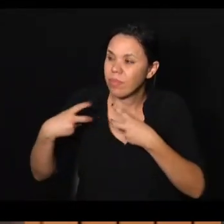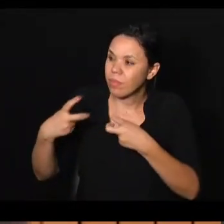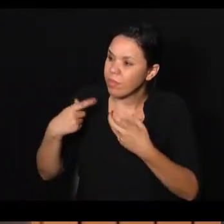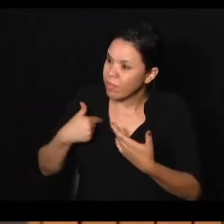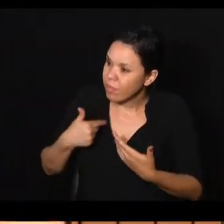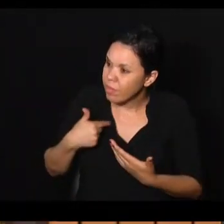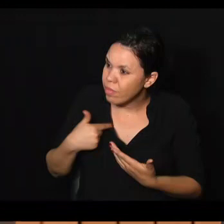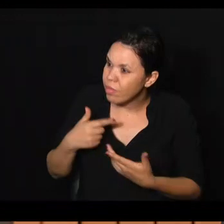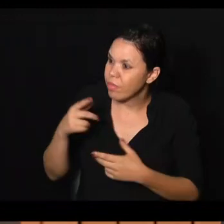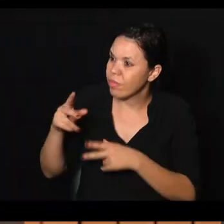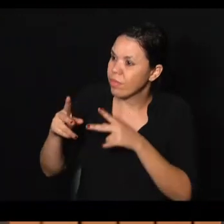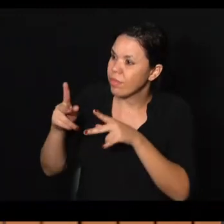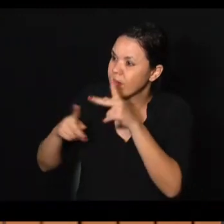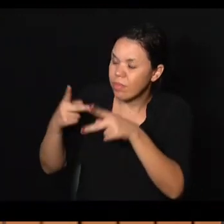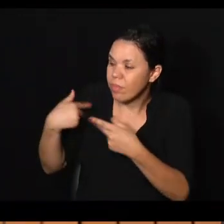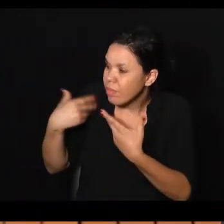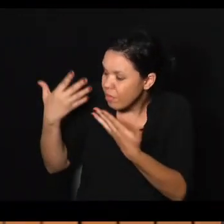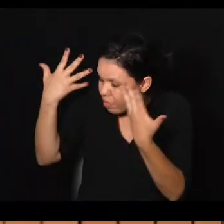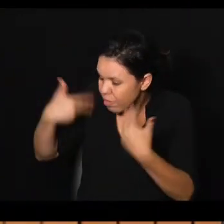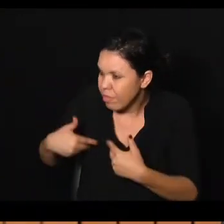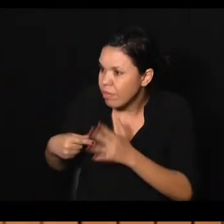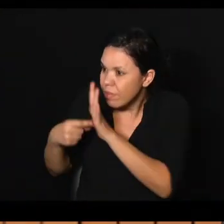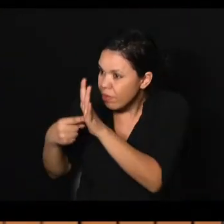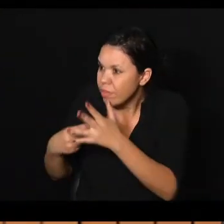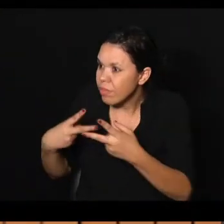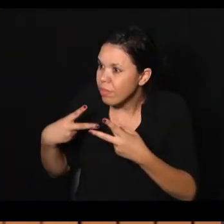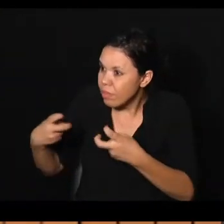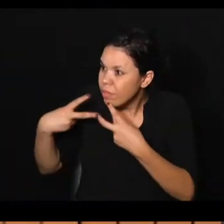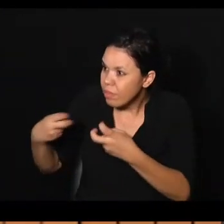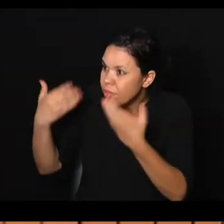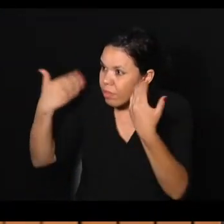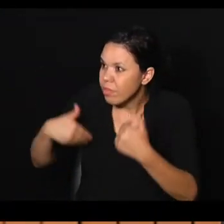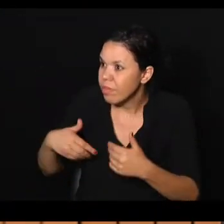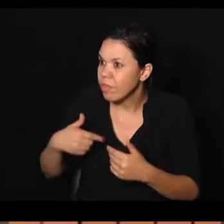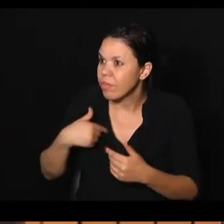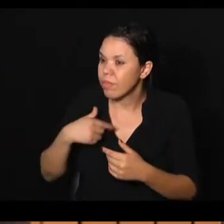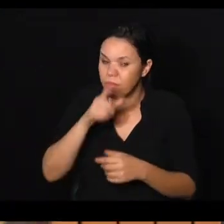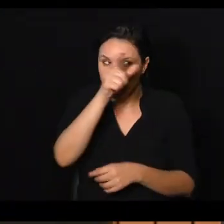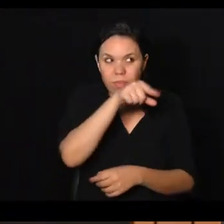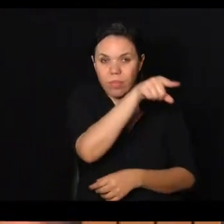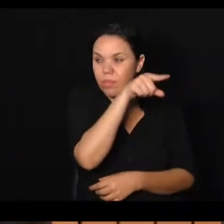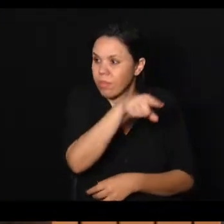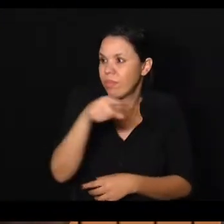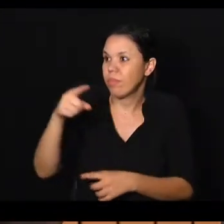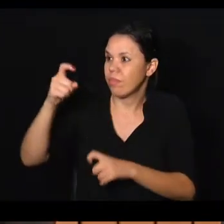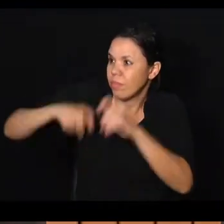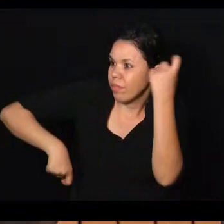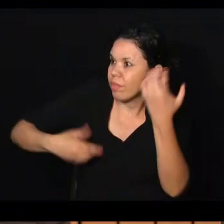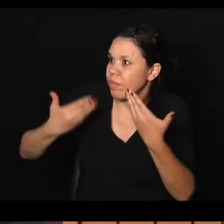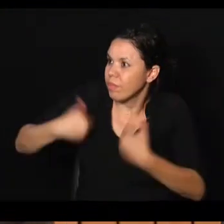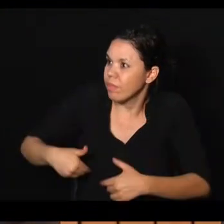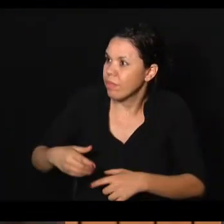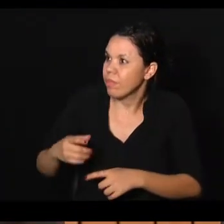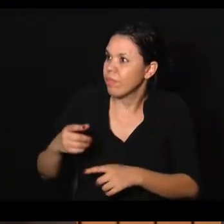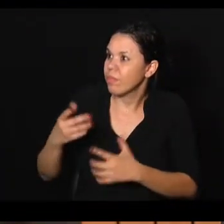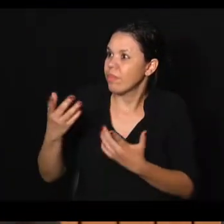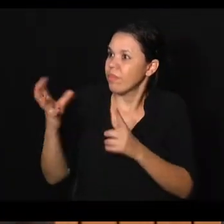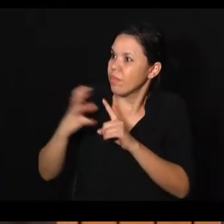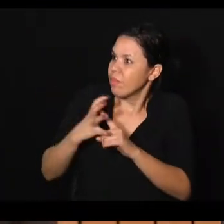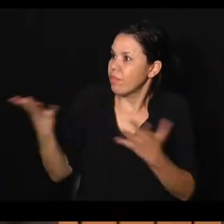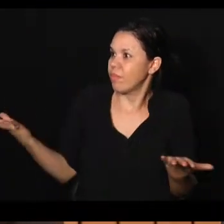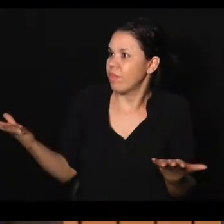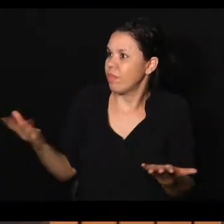abusada. E ninguém percebeu os sinais que eu estava dando, deputada. A minha igreja não percebeu que a menina ficou